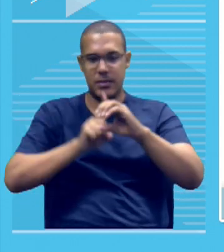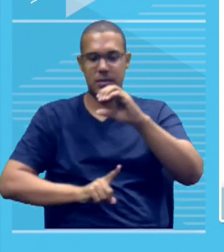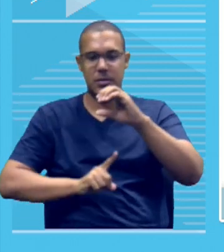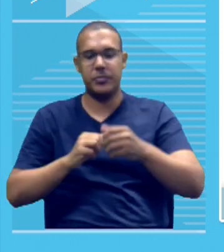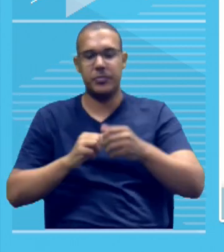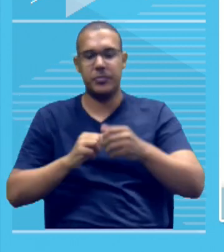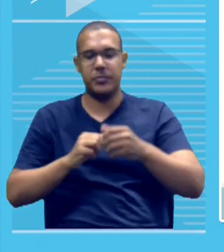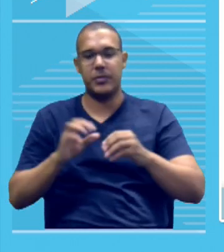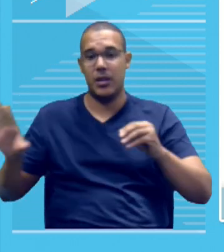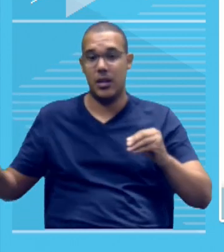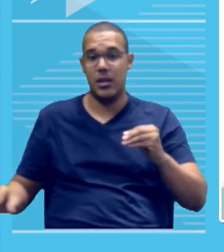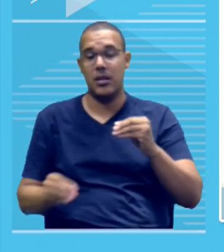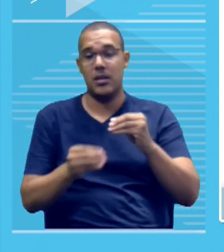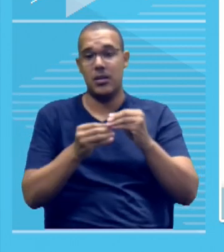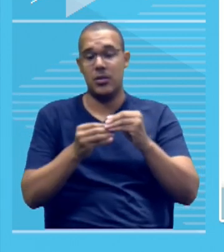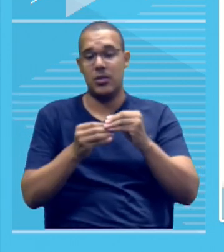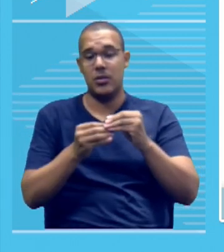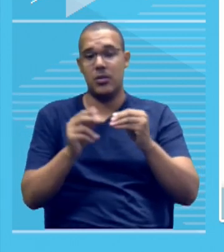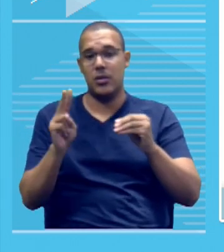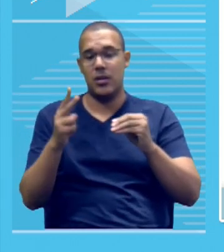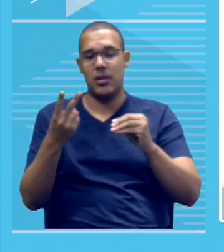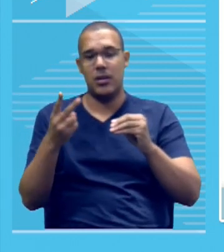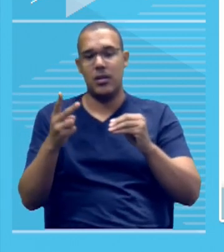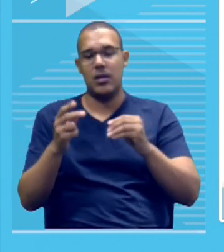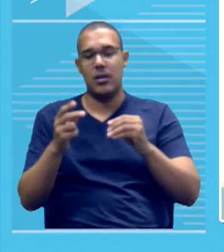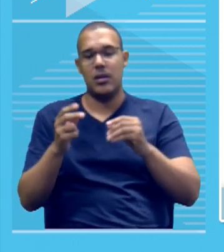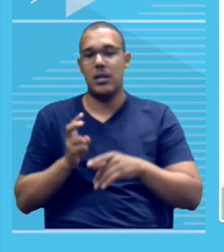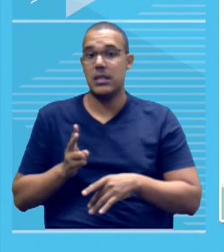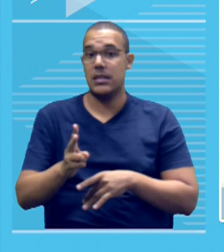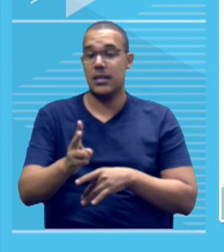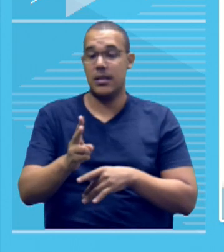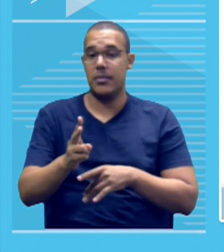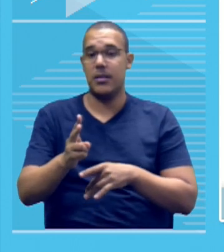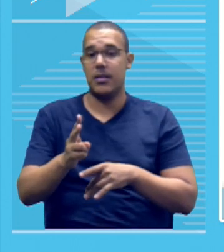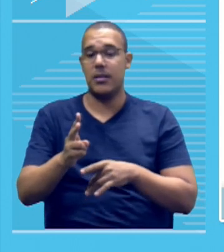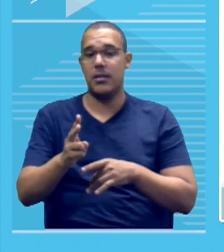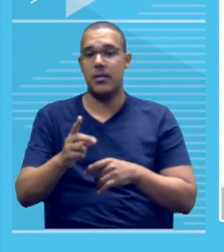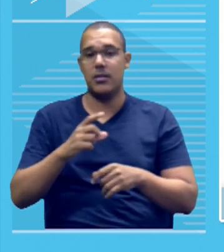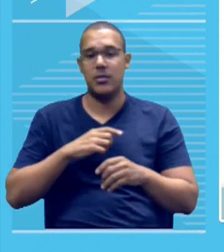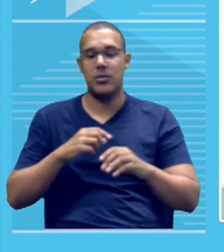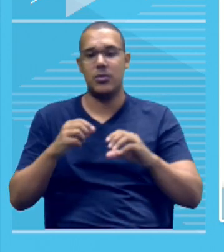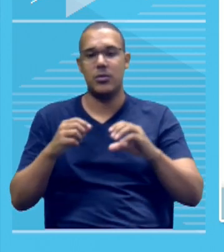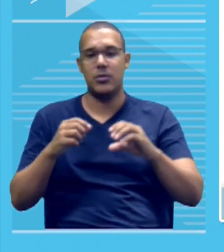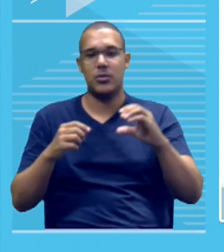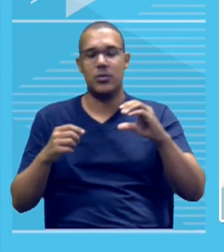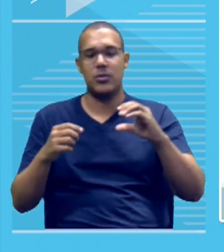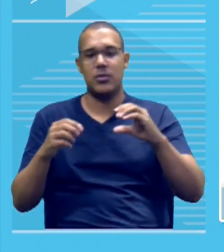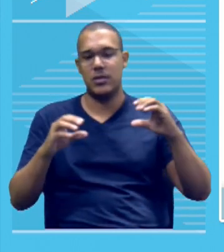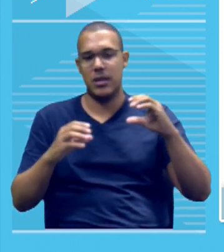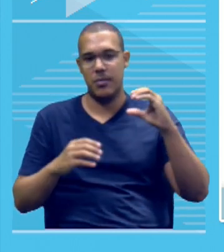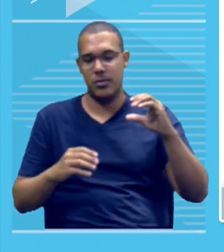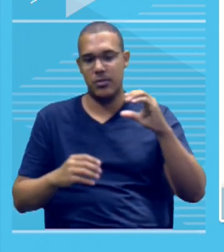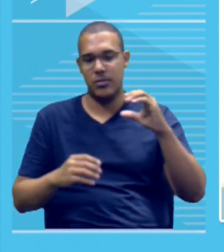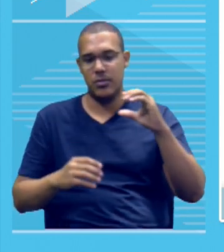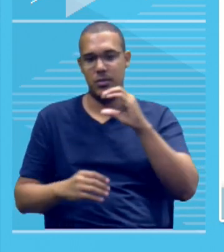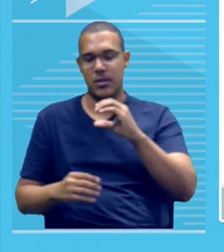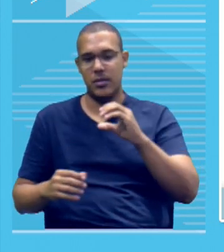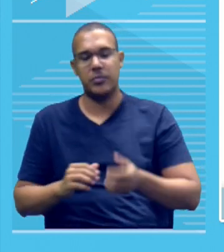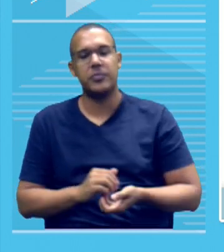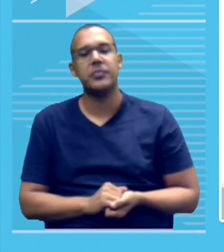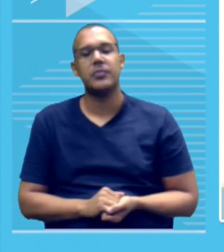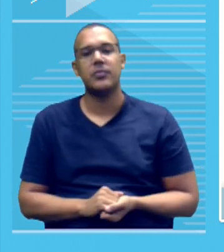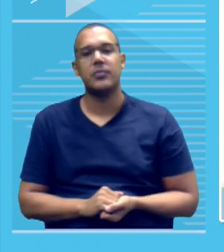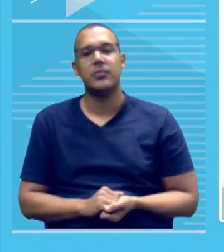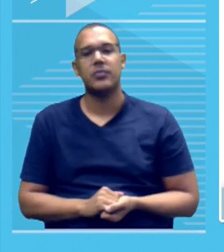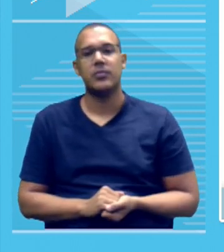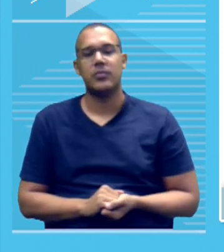adicionado dois hidrogênios, sempre, como eu já falei para vocês, nos dois carbonos da dupla. Tudo o que